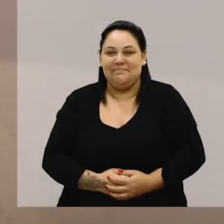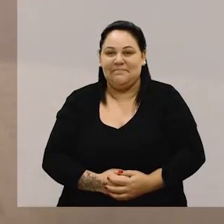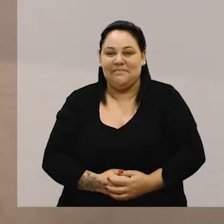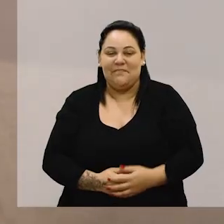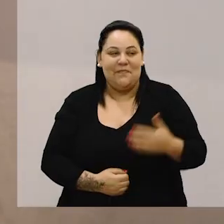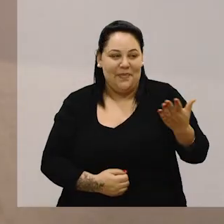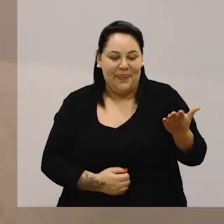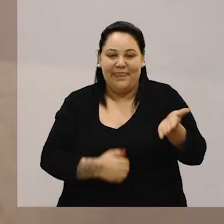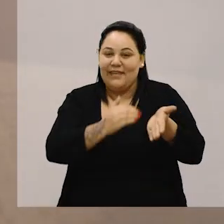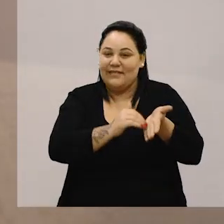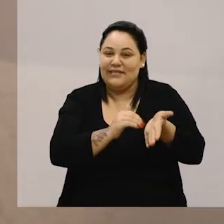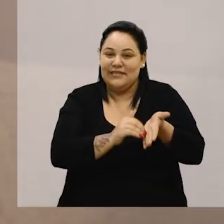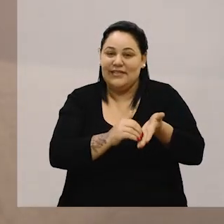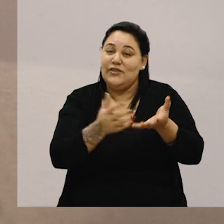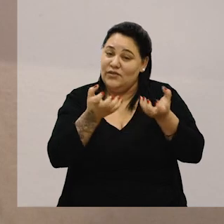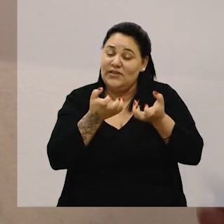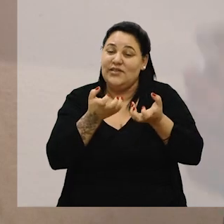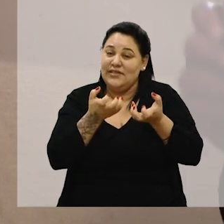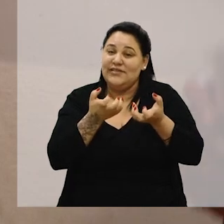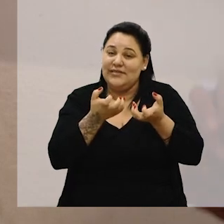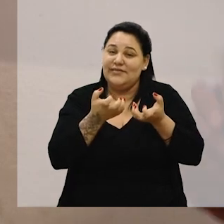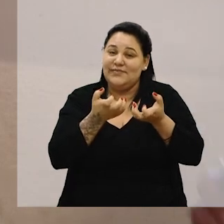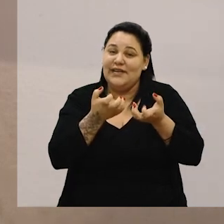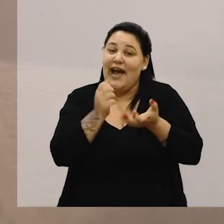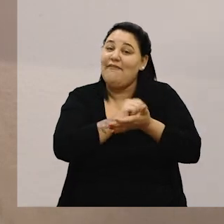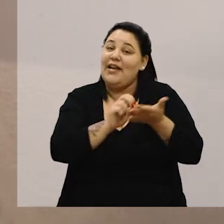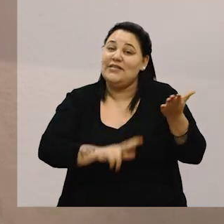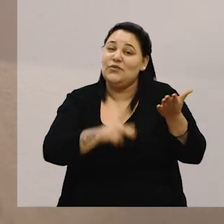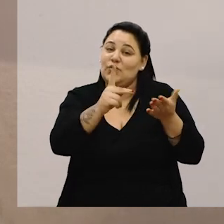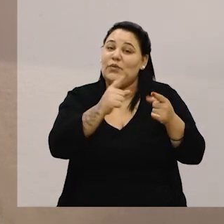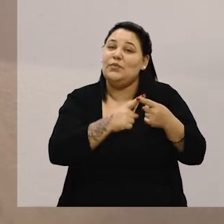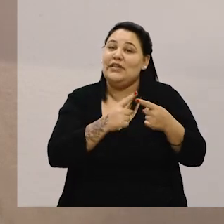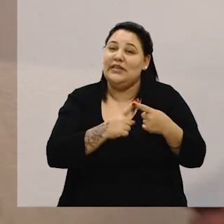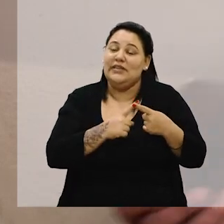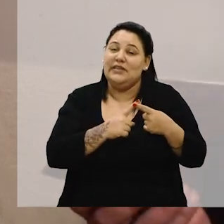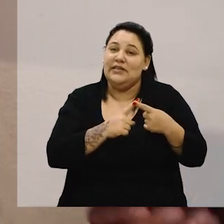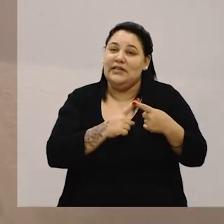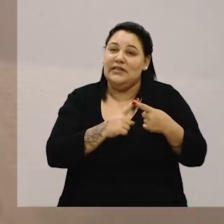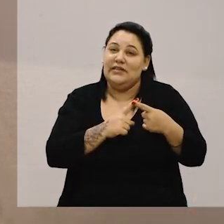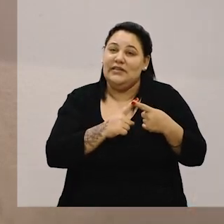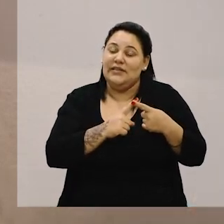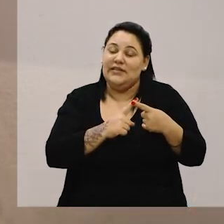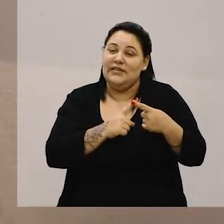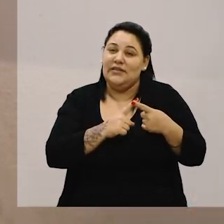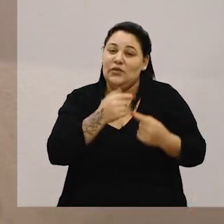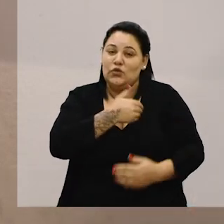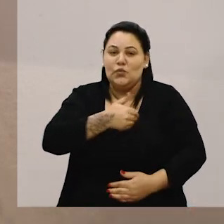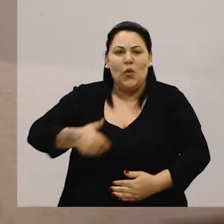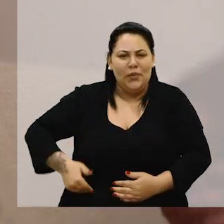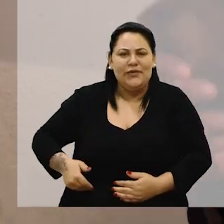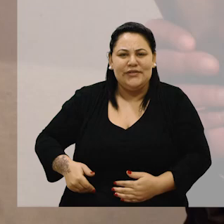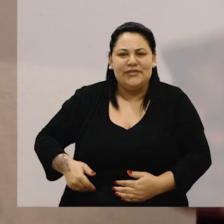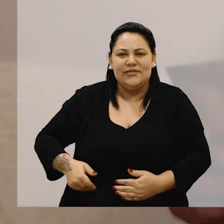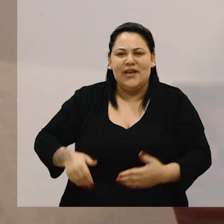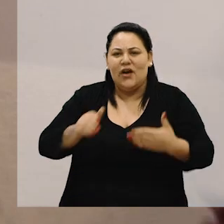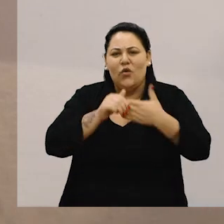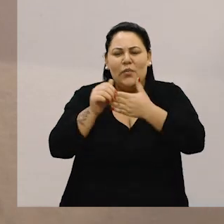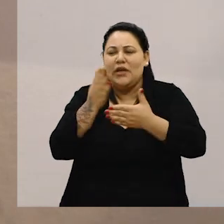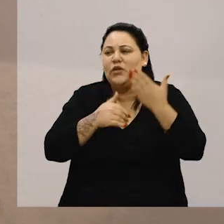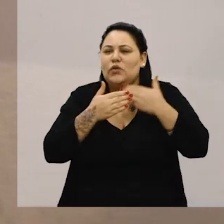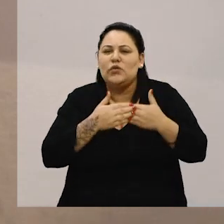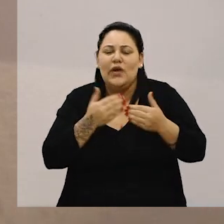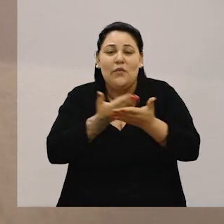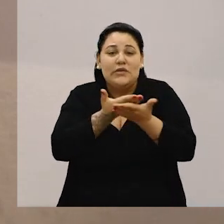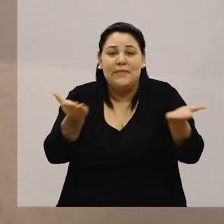a secretária gostaria dessa avaliação porque os canais públicos seguem ainda essa linha, né, de,